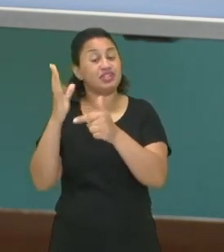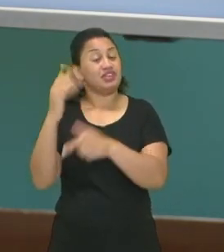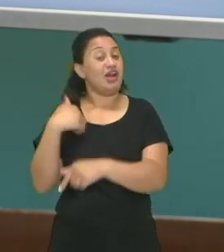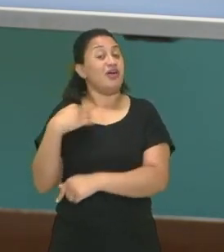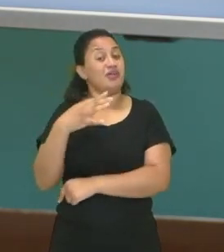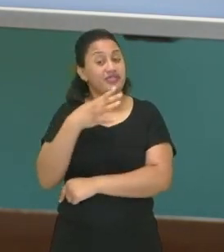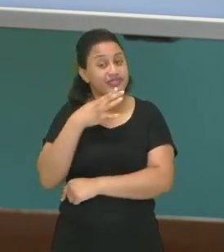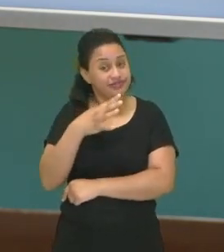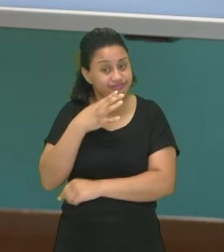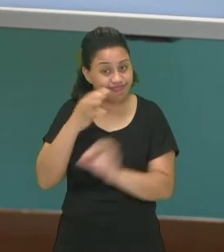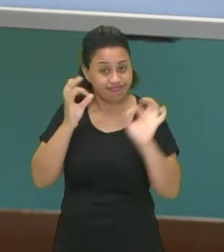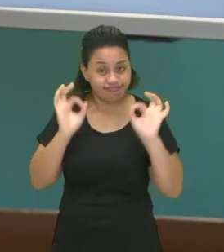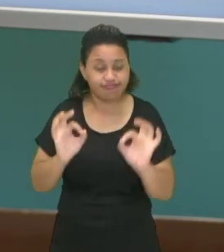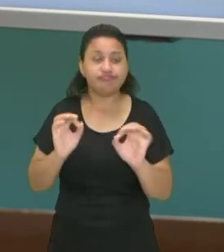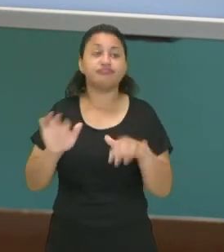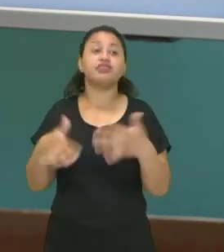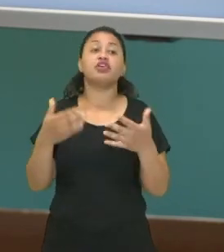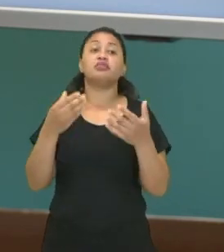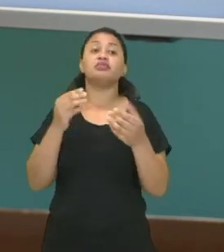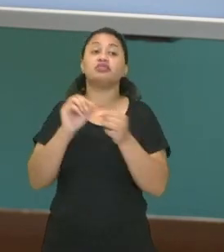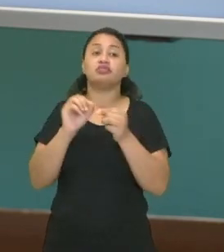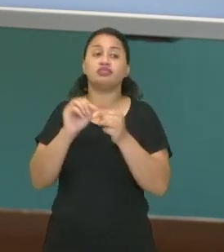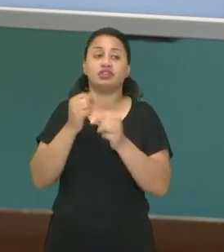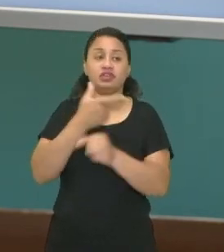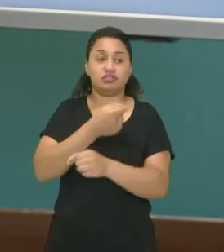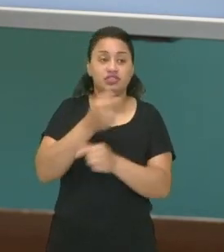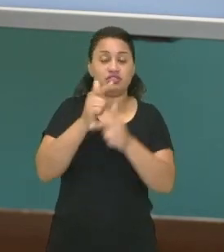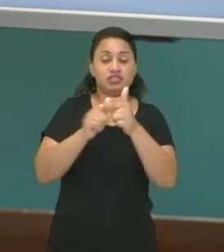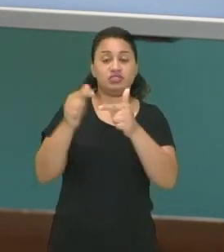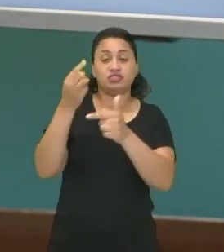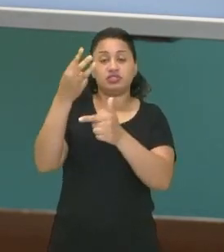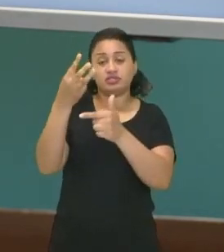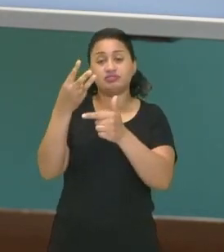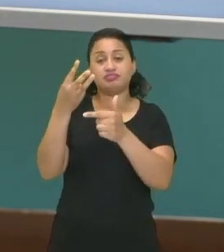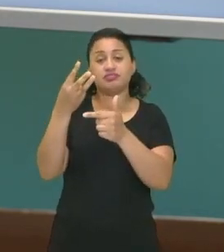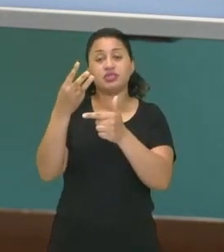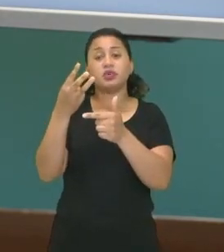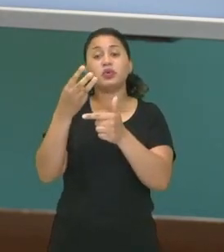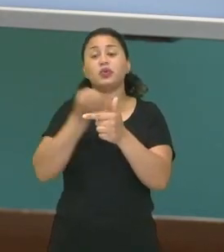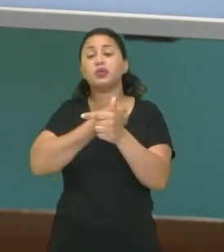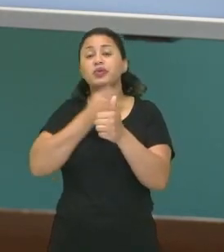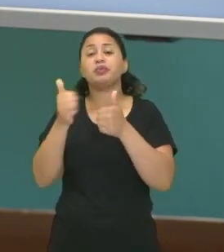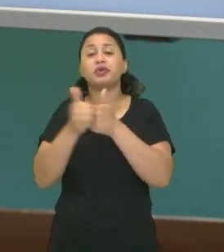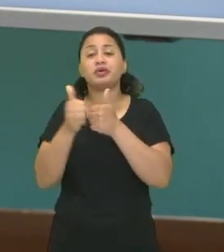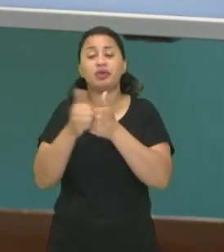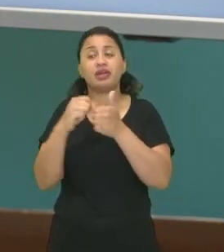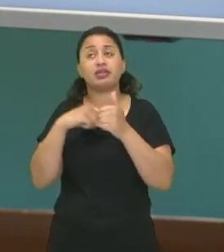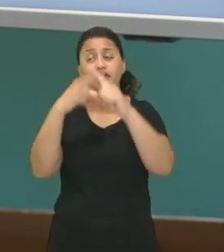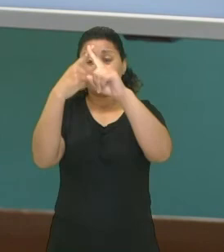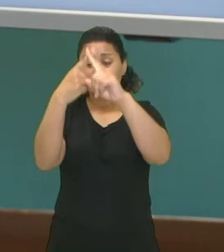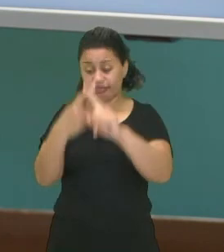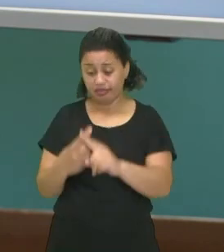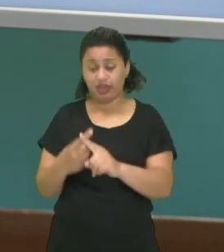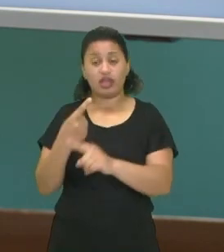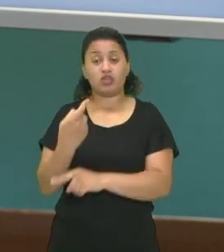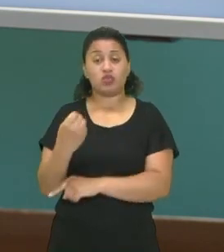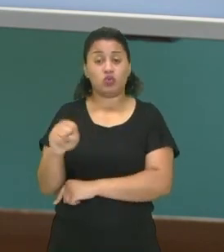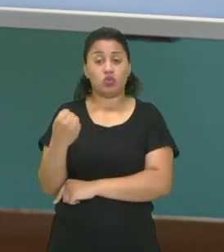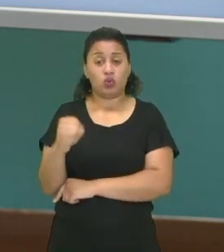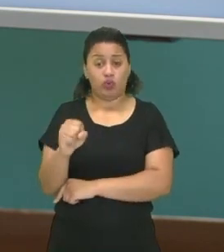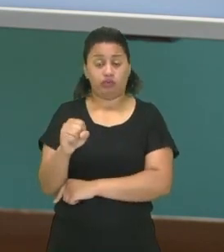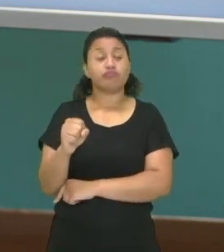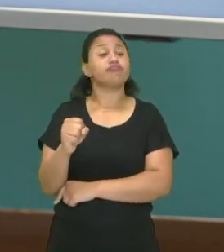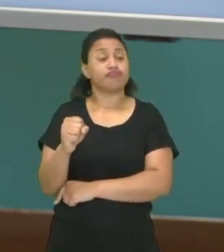nessa situação. Então, o que que vai acontecer? 20 dividido por 3, o número mais próximo lá na tabuadinha do 3 é o 18,